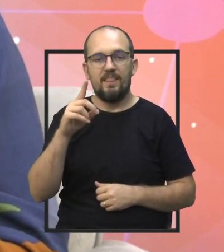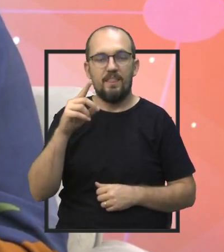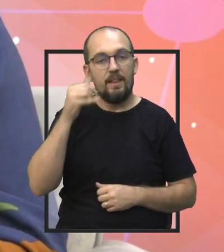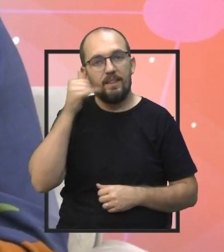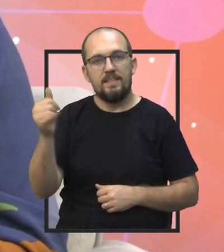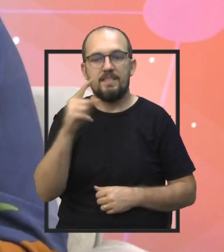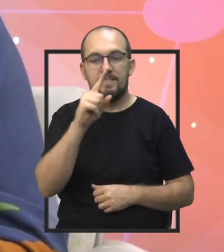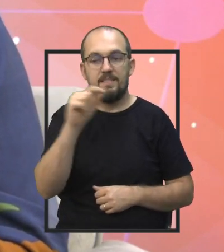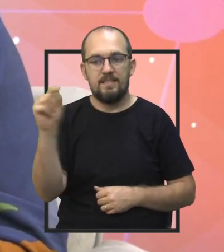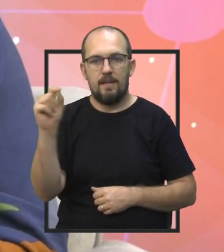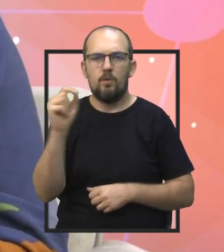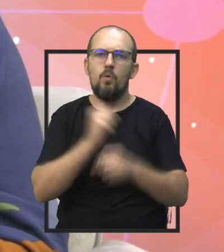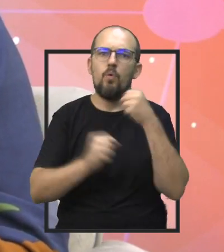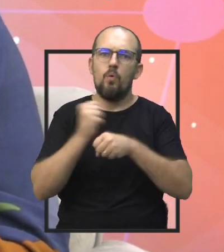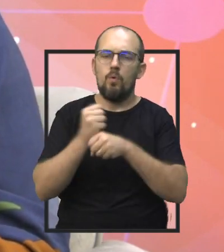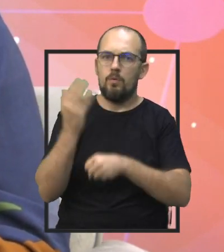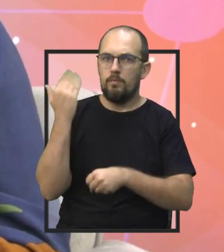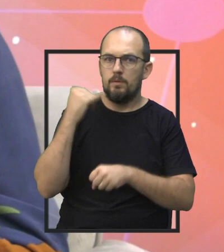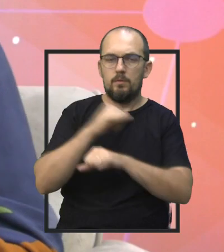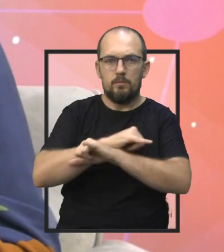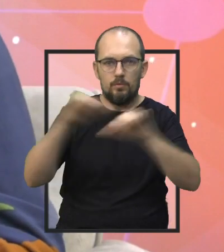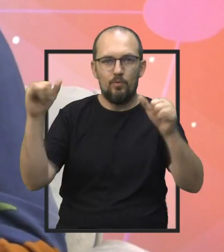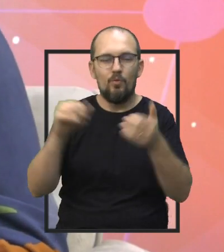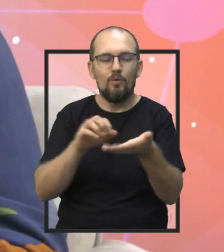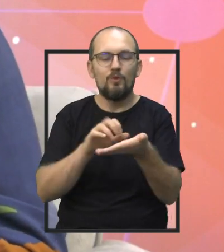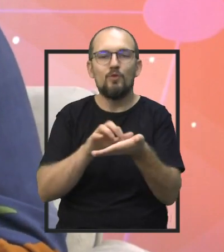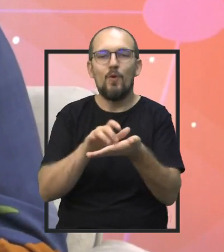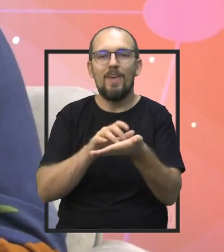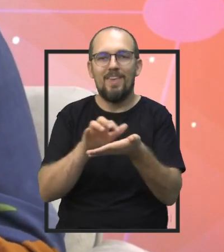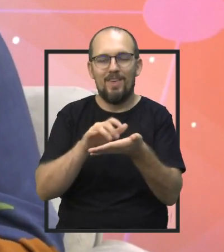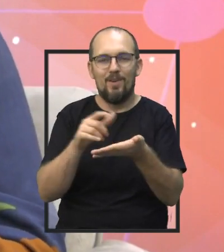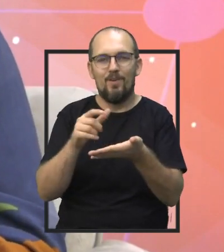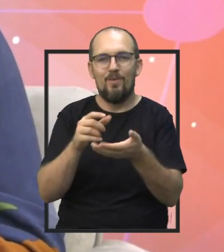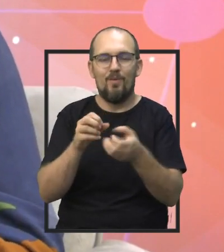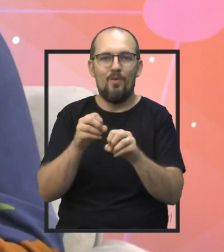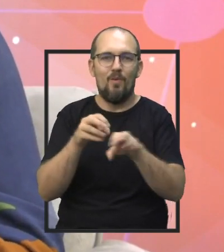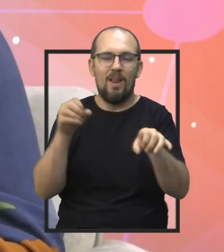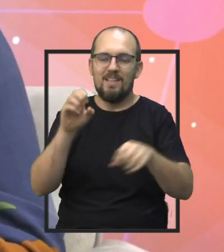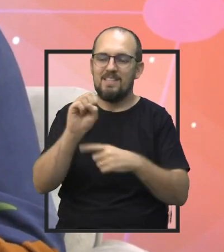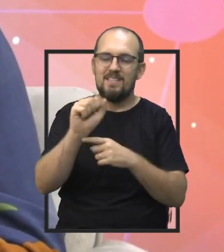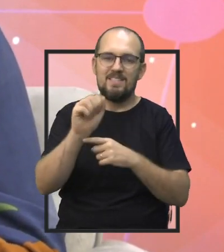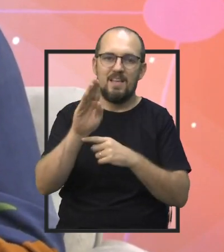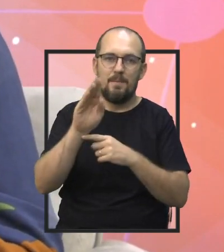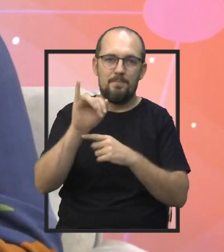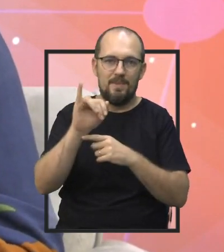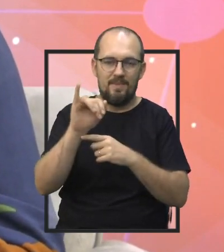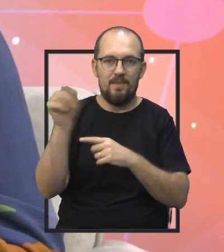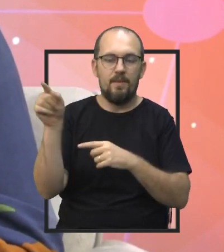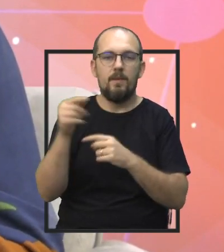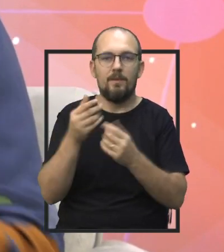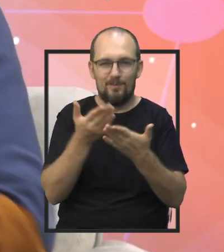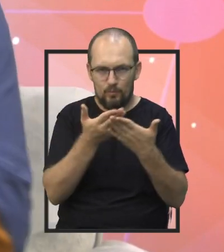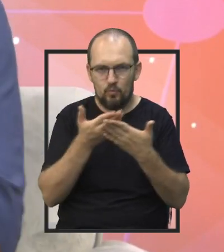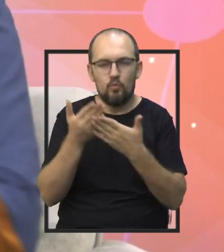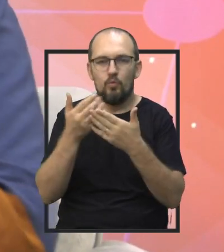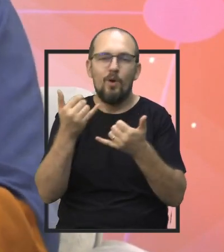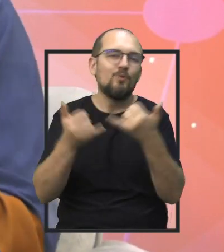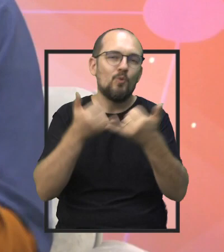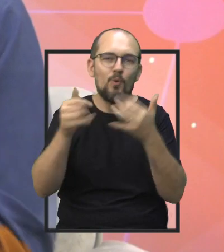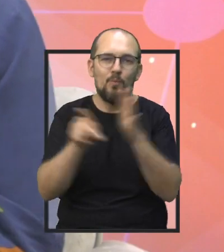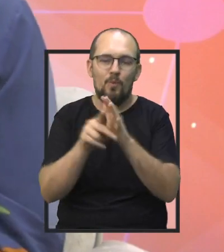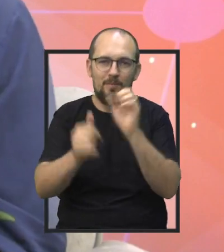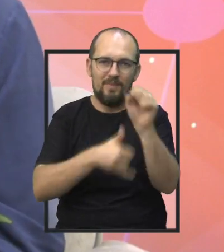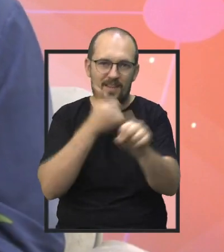100 lançou também ano passado um joguinho online, né, que se chama SAB, um joguinho que foi estudado, que